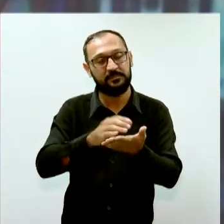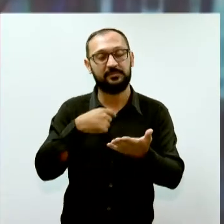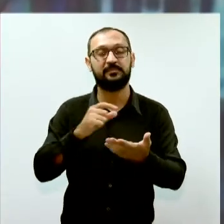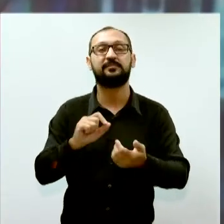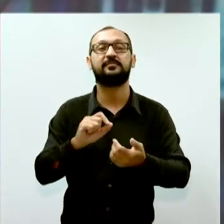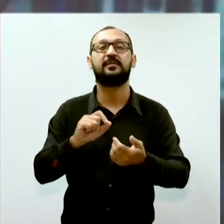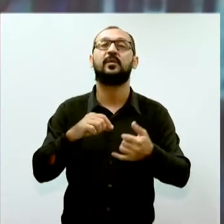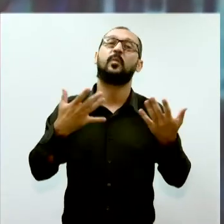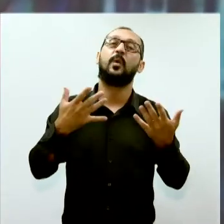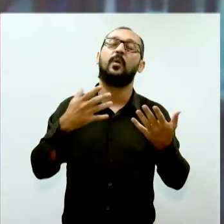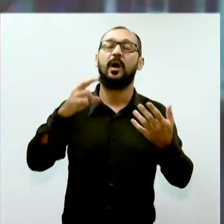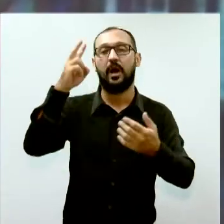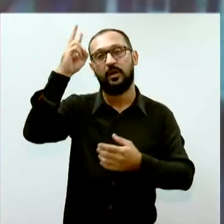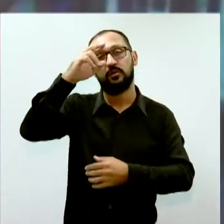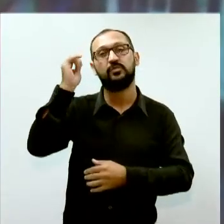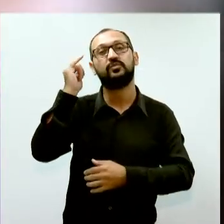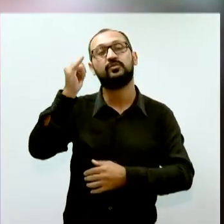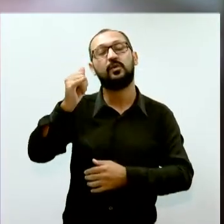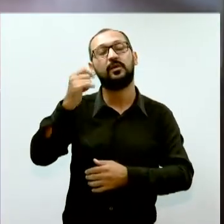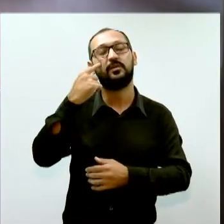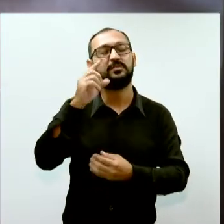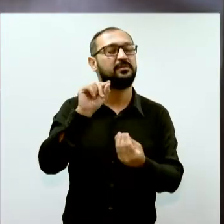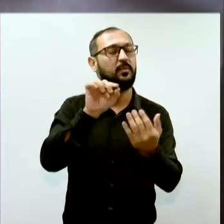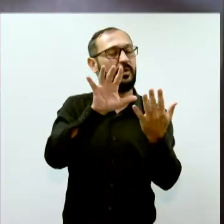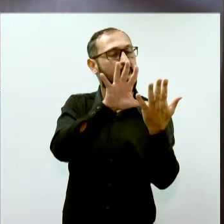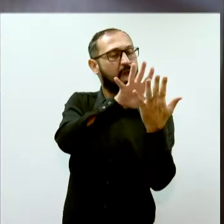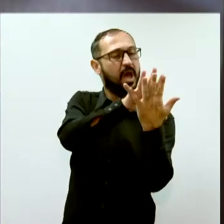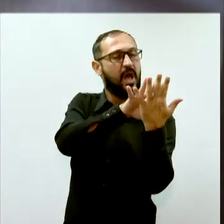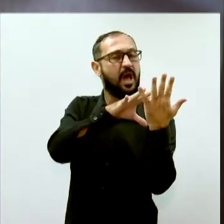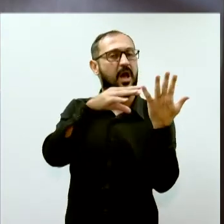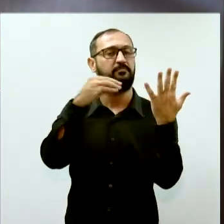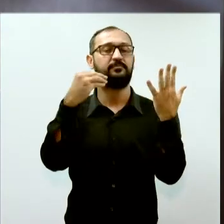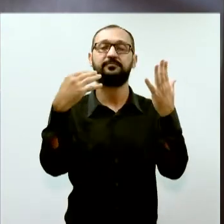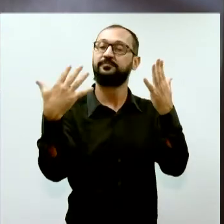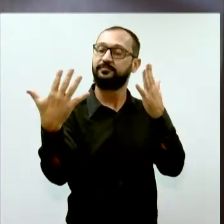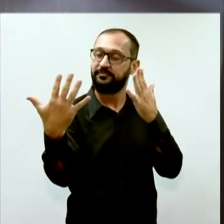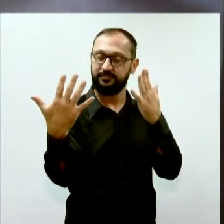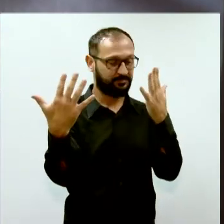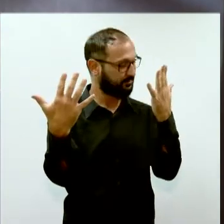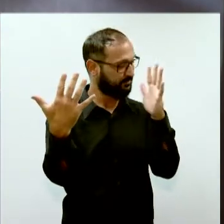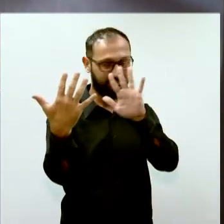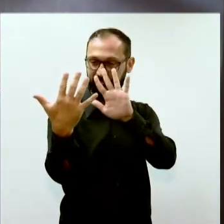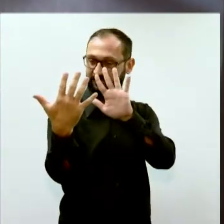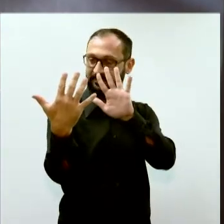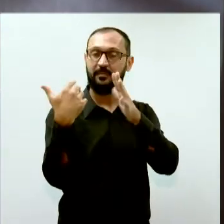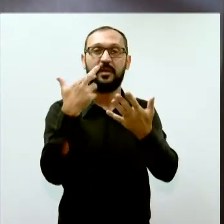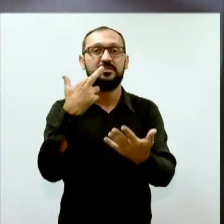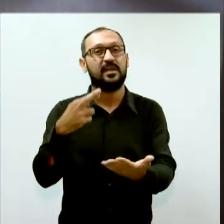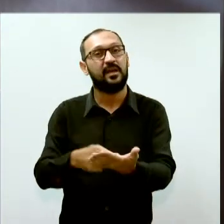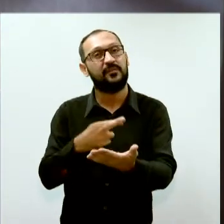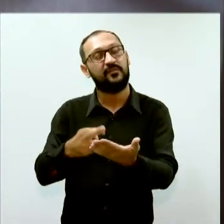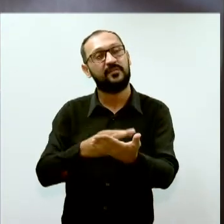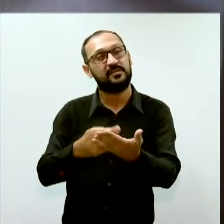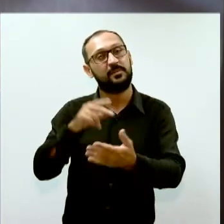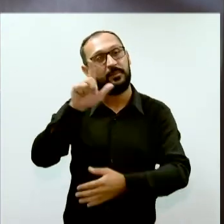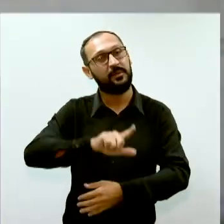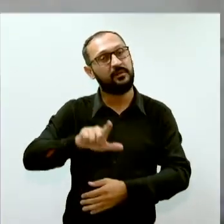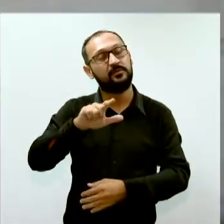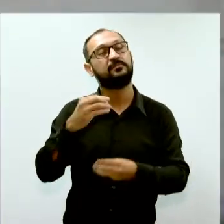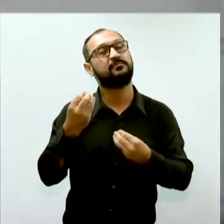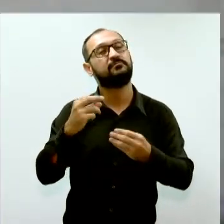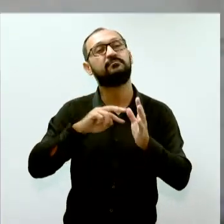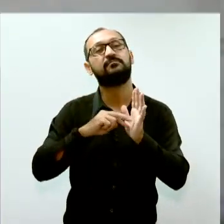Anne Bezerra. Qual que é a narrativa de Reflexos e qual a importância dessa revista para o universo